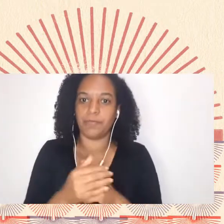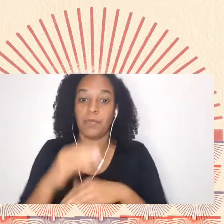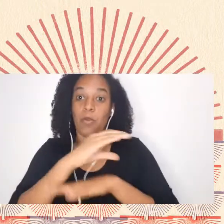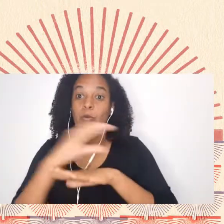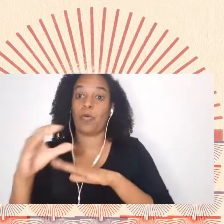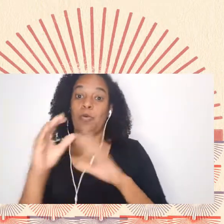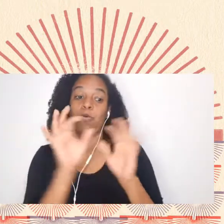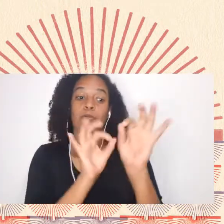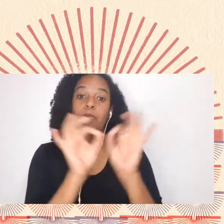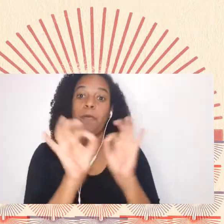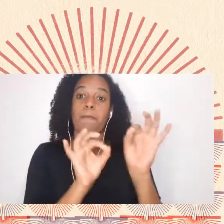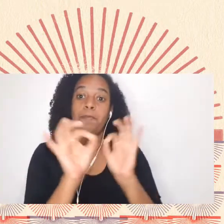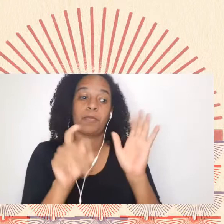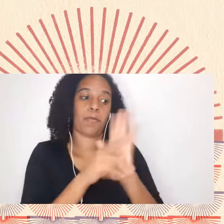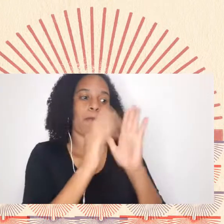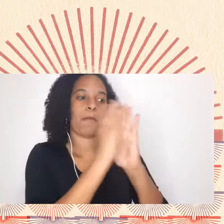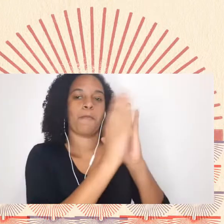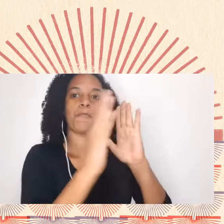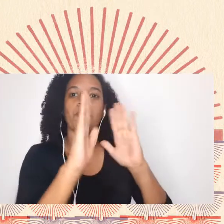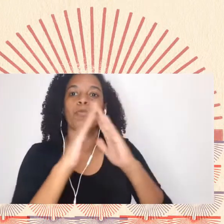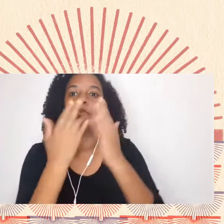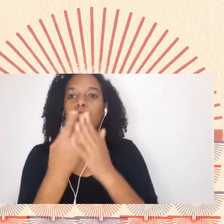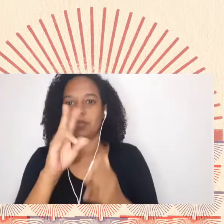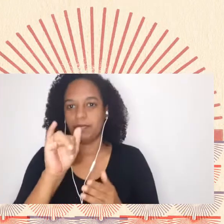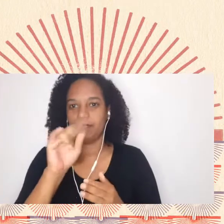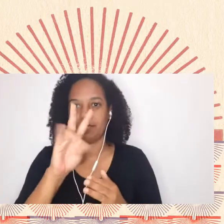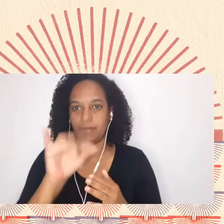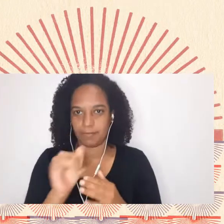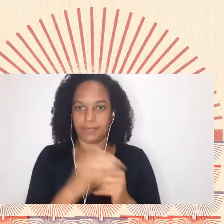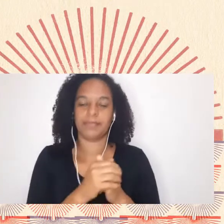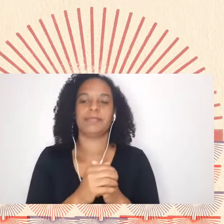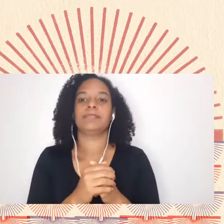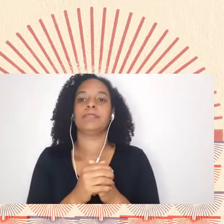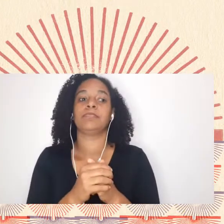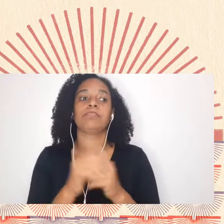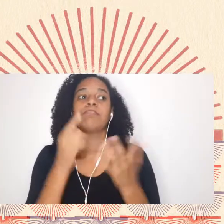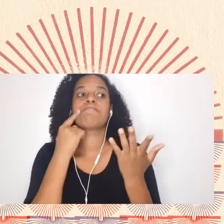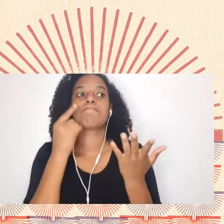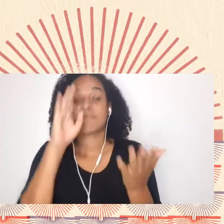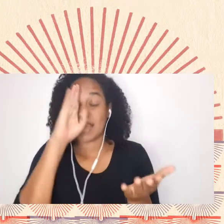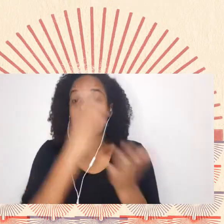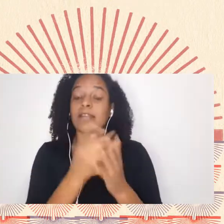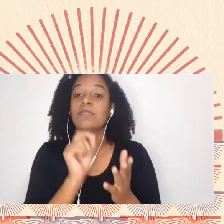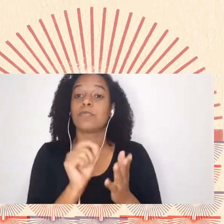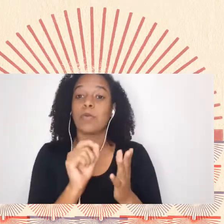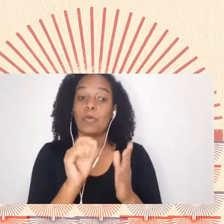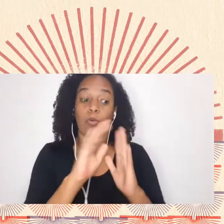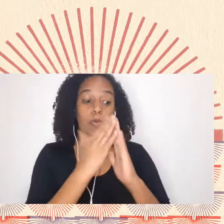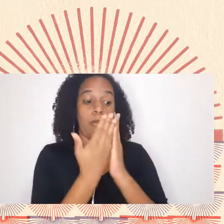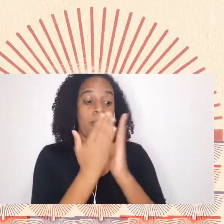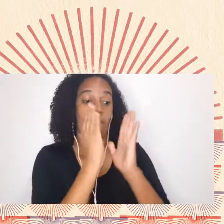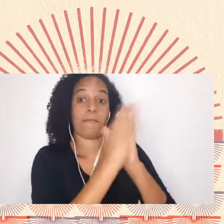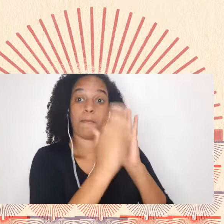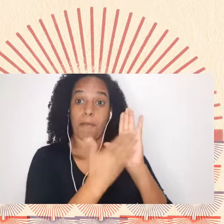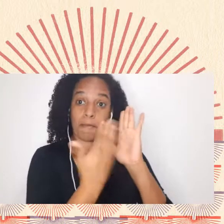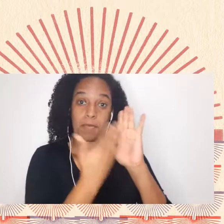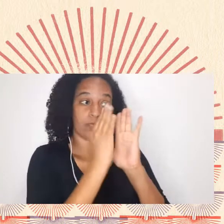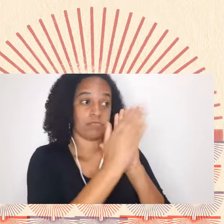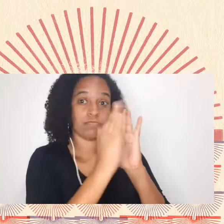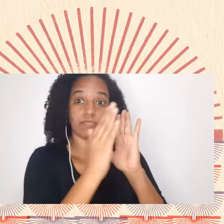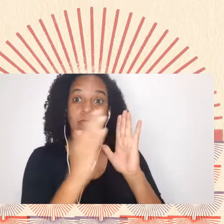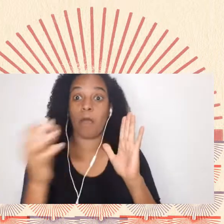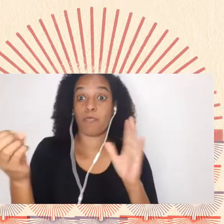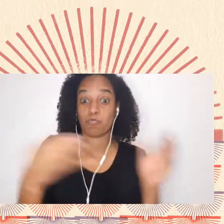projeto de Biblioteca Escola Viva, que traz um conceito de biblioteca